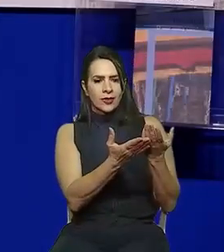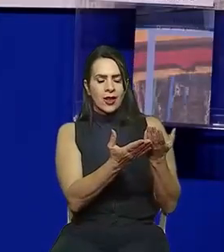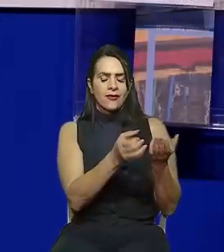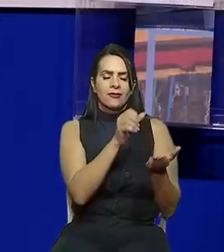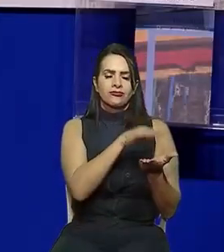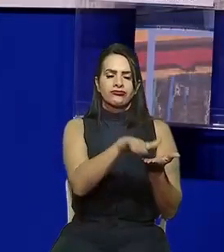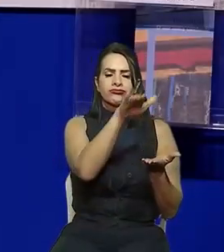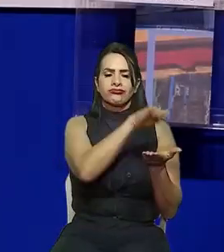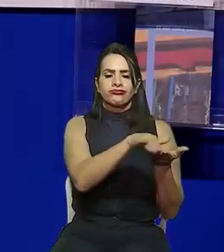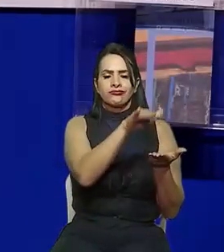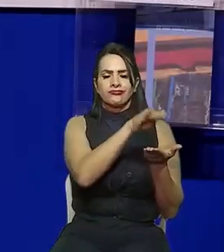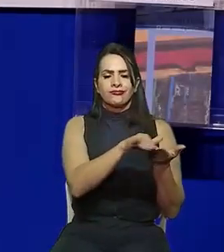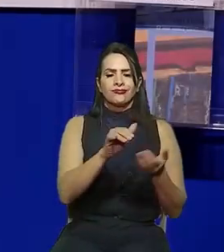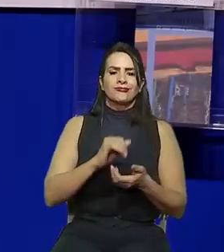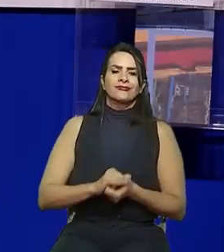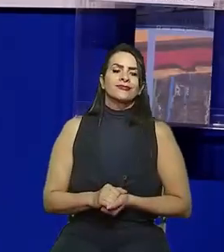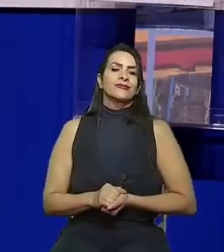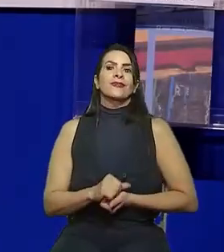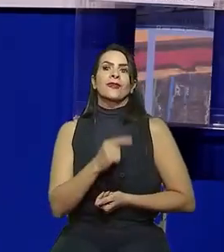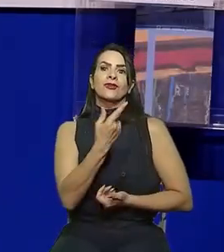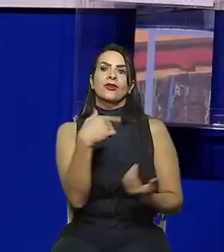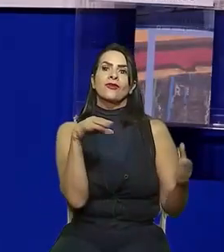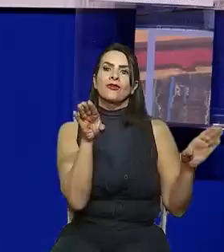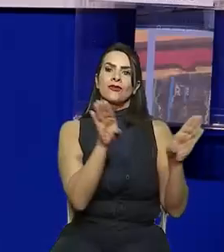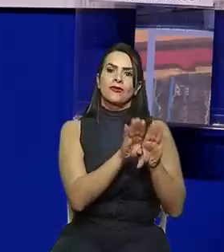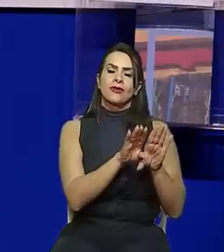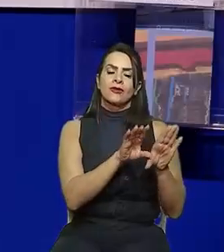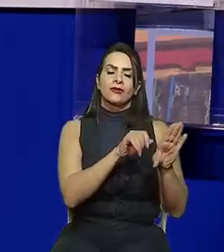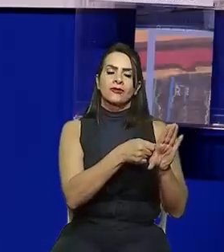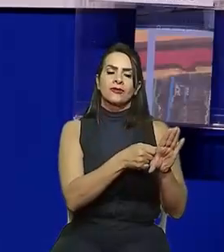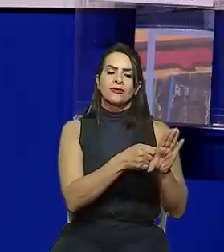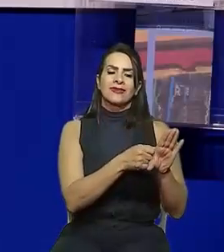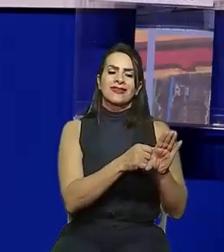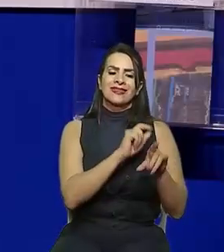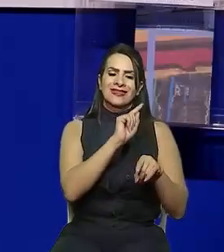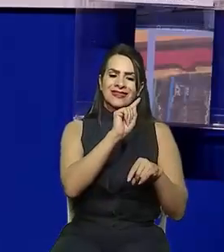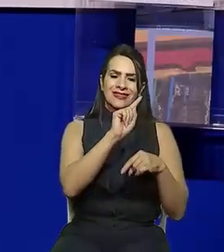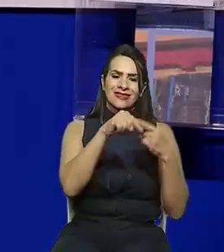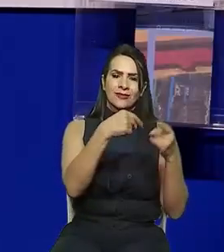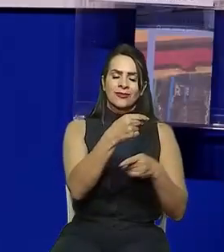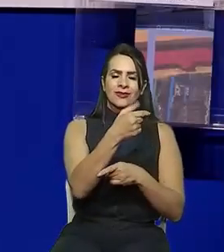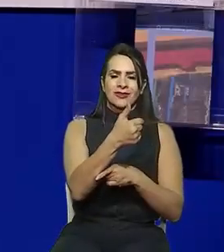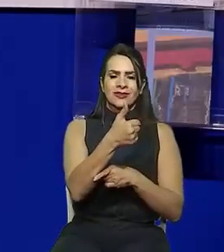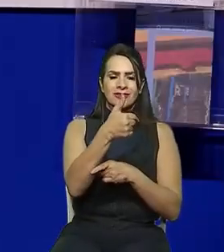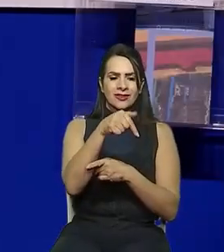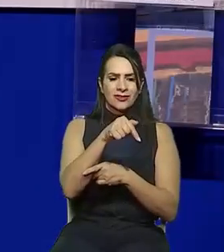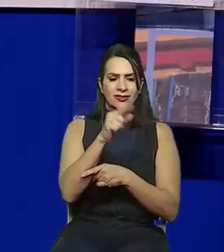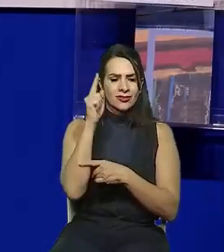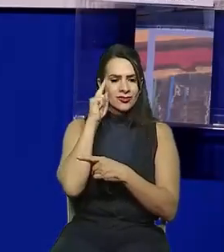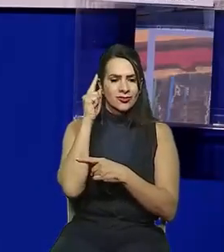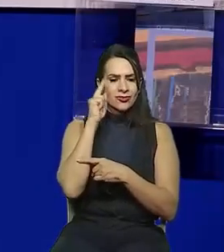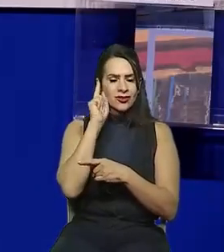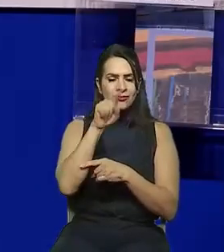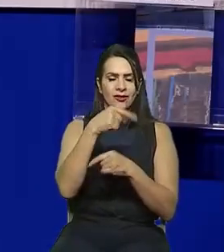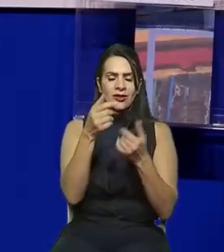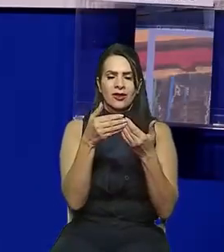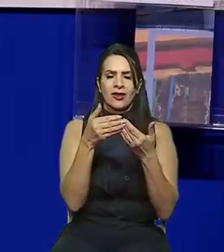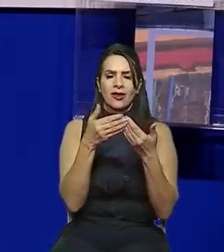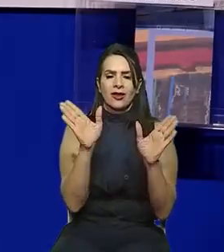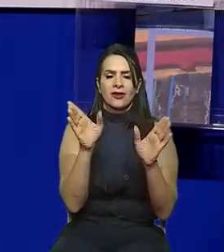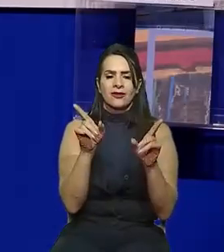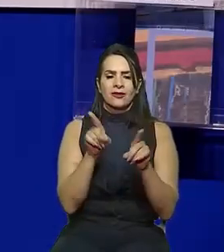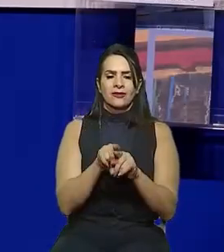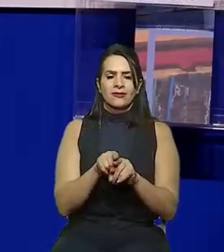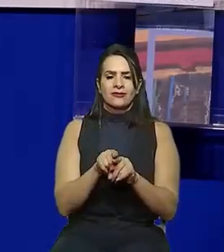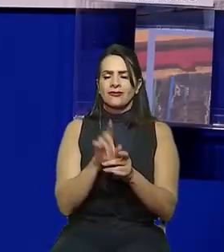gráfica. O jornal foi fechado e 17 dias depois foi reaberto. Faltava um monte de